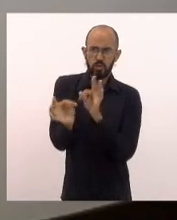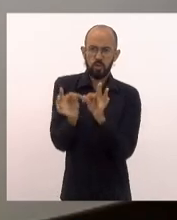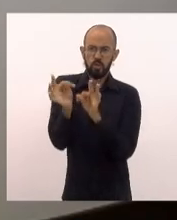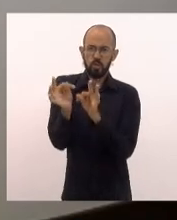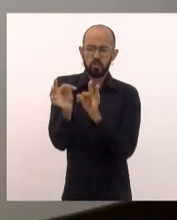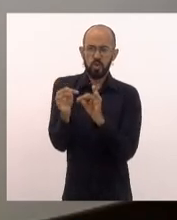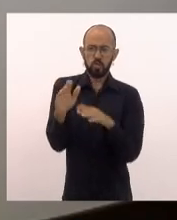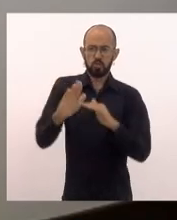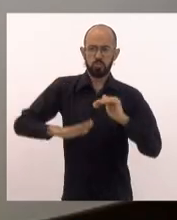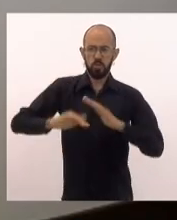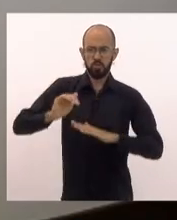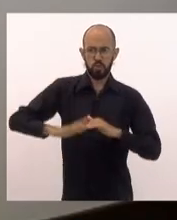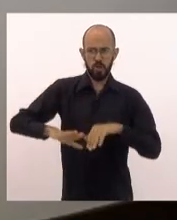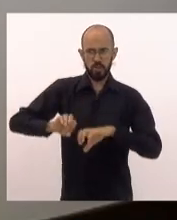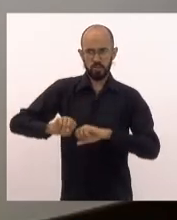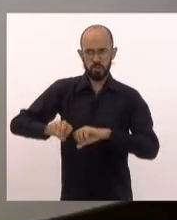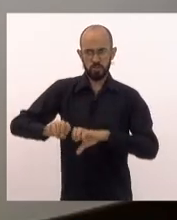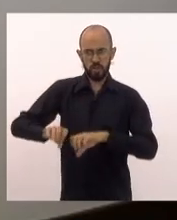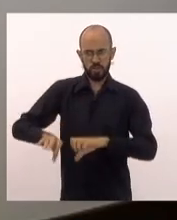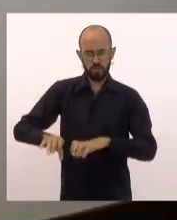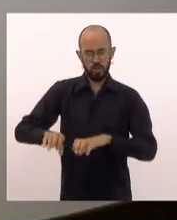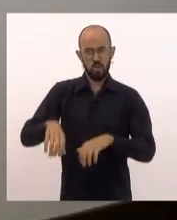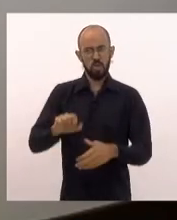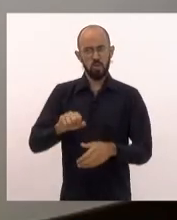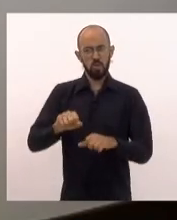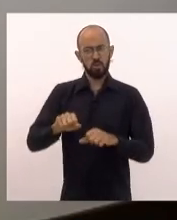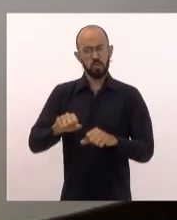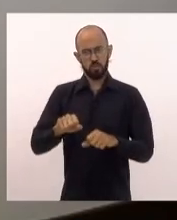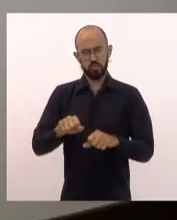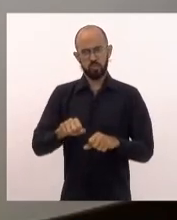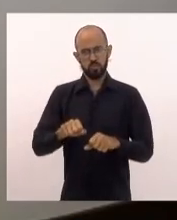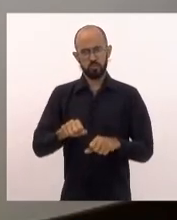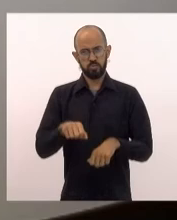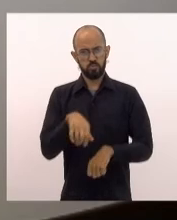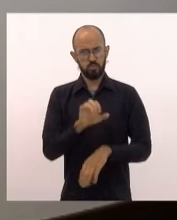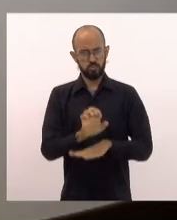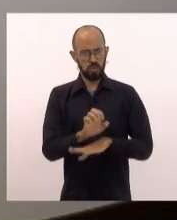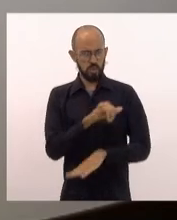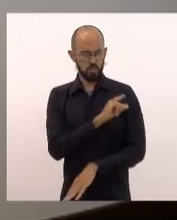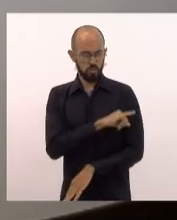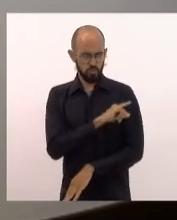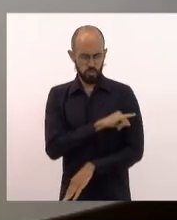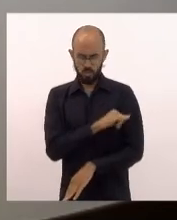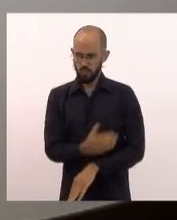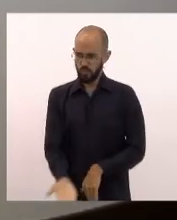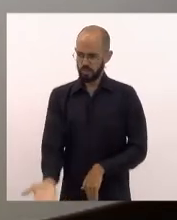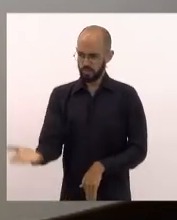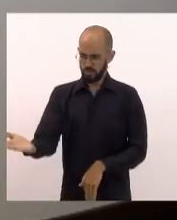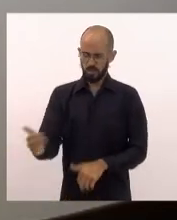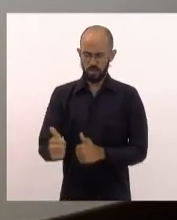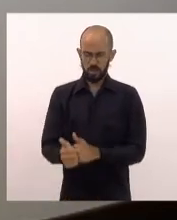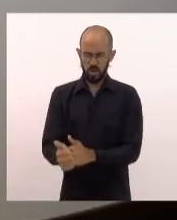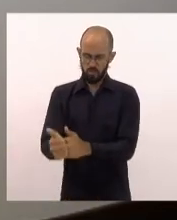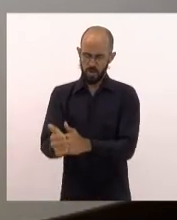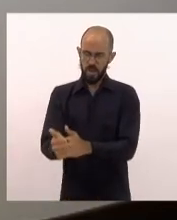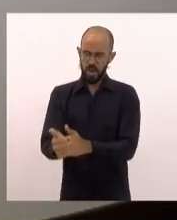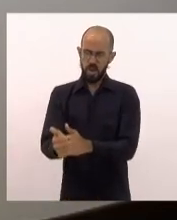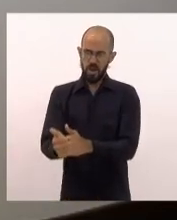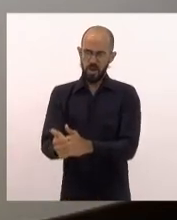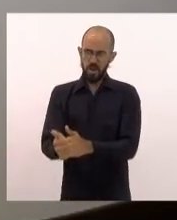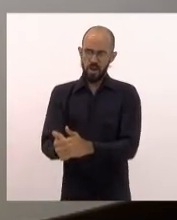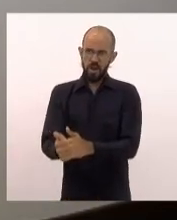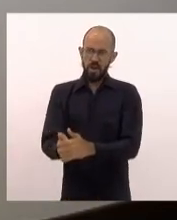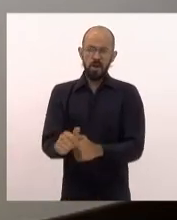profissionais da educação da rede estadual do Rio de Janeiro. Vossa Excelência tem acompanhado desde o ano passado, né? Claro que